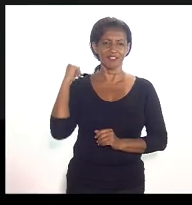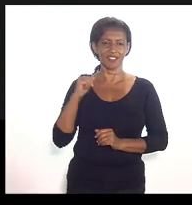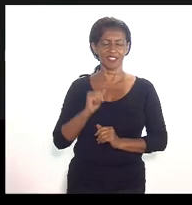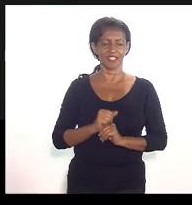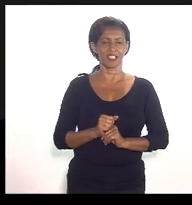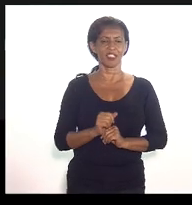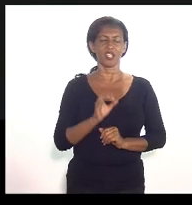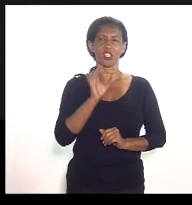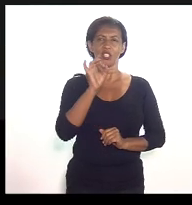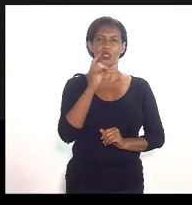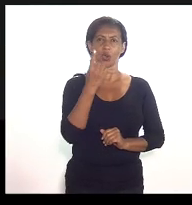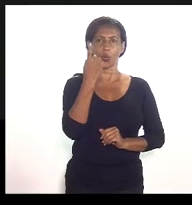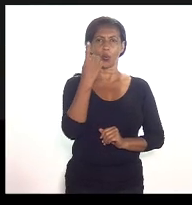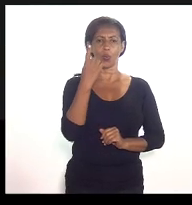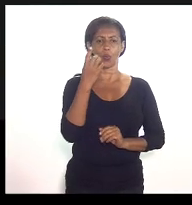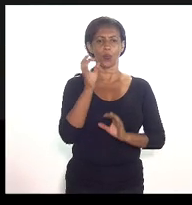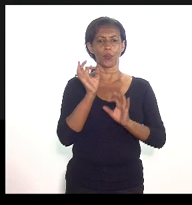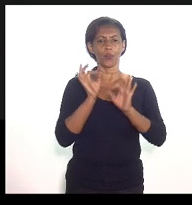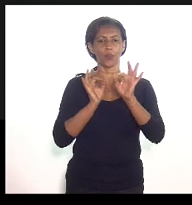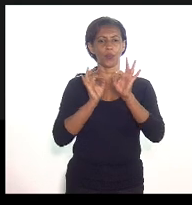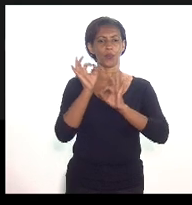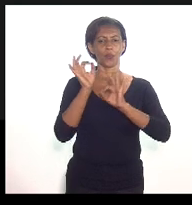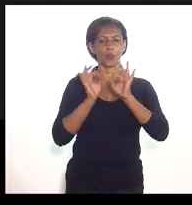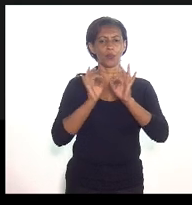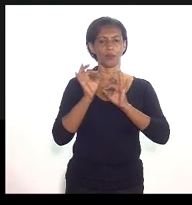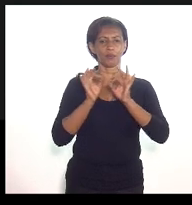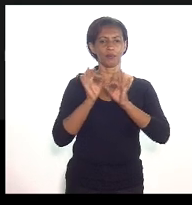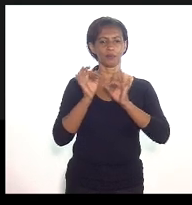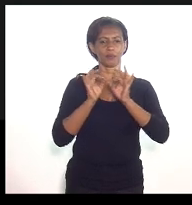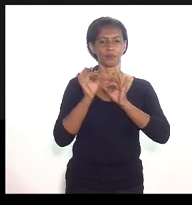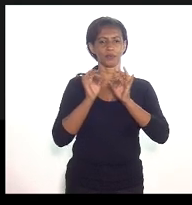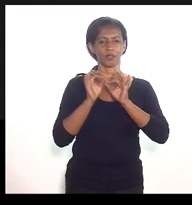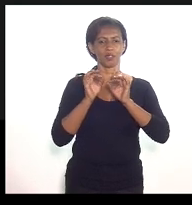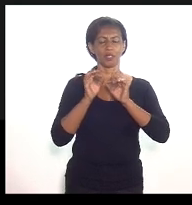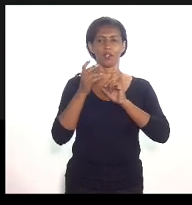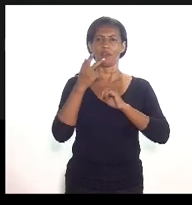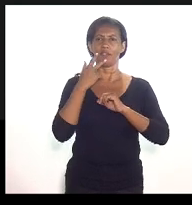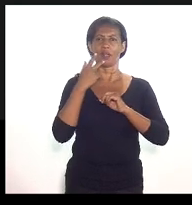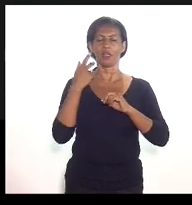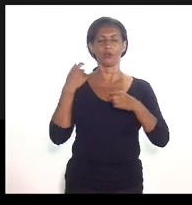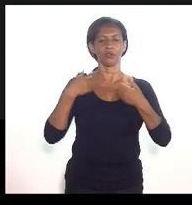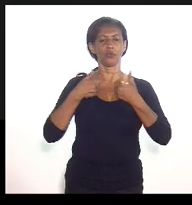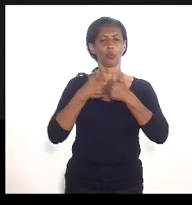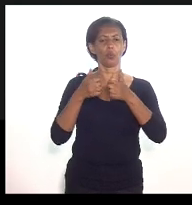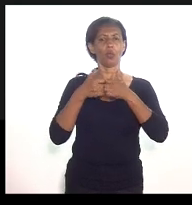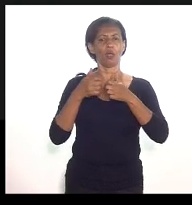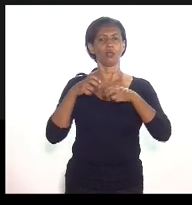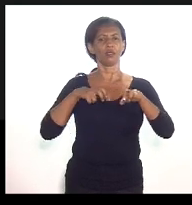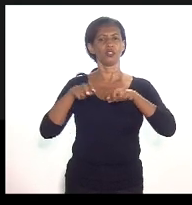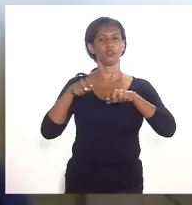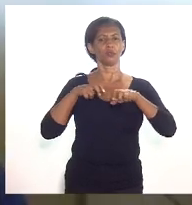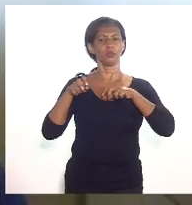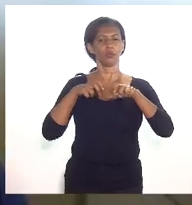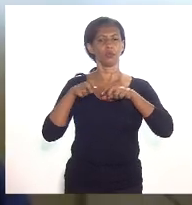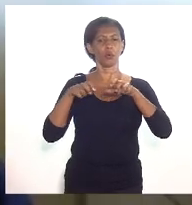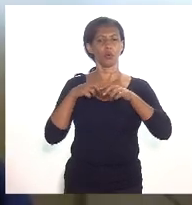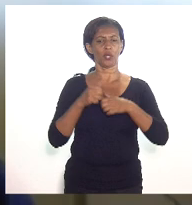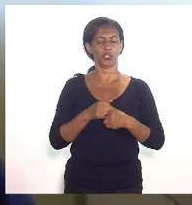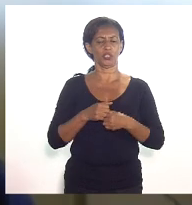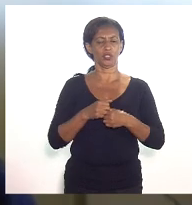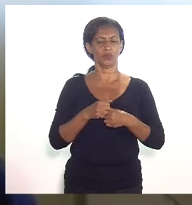apenas um programa de racionalização do sistema de transporte na região metropolitana. Então, o que